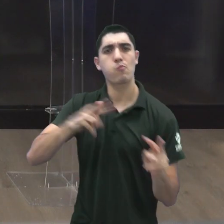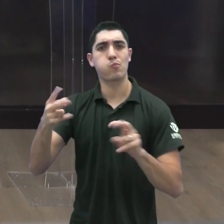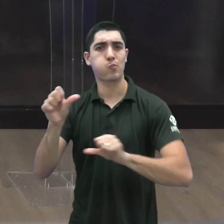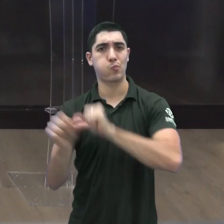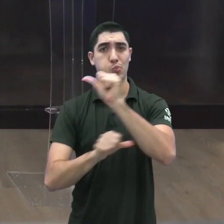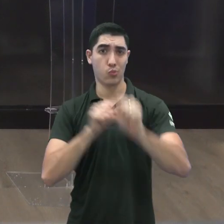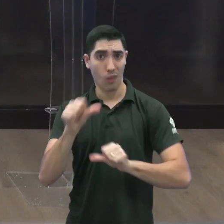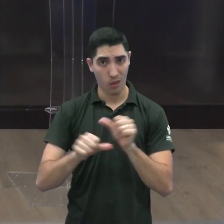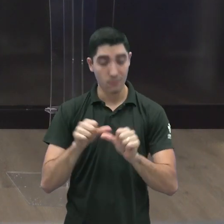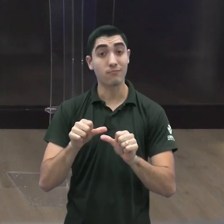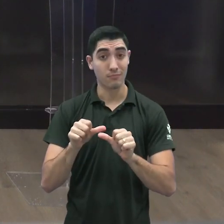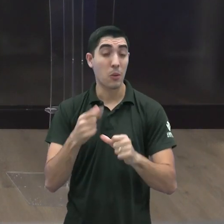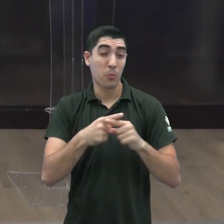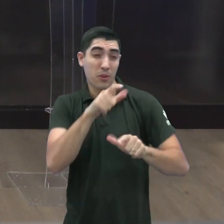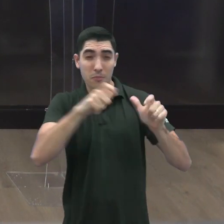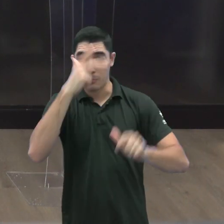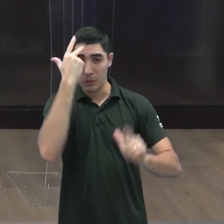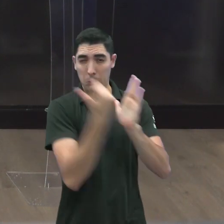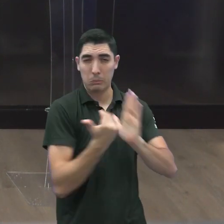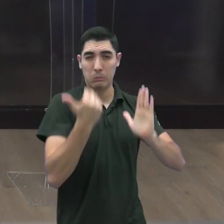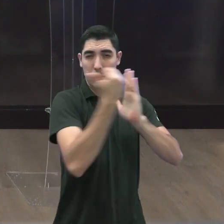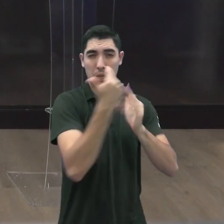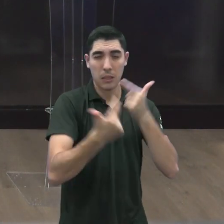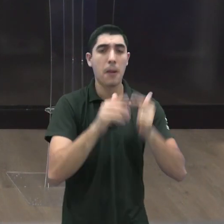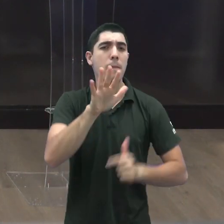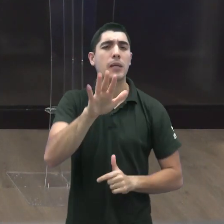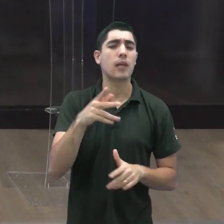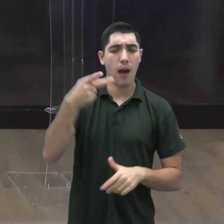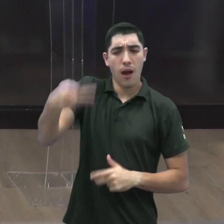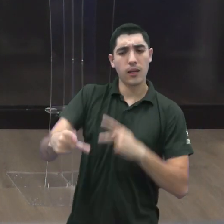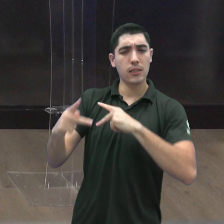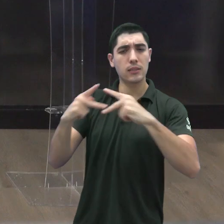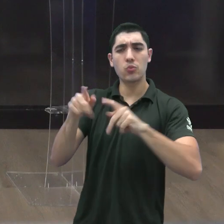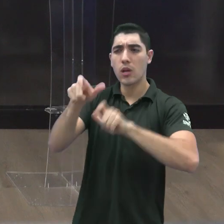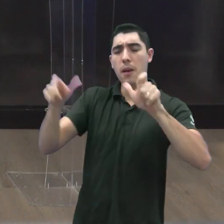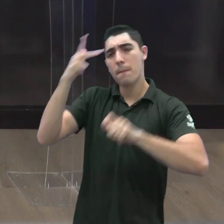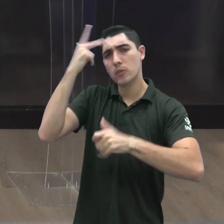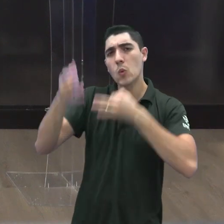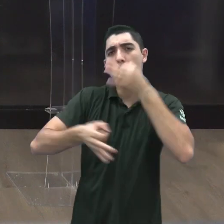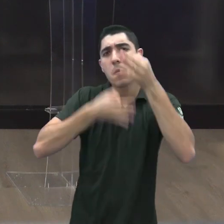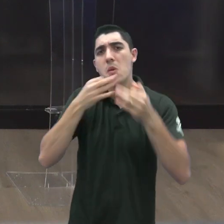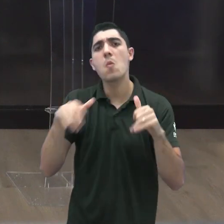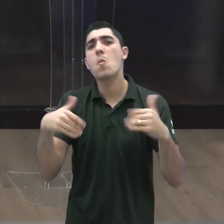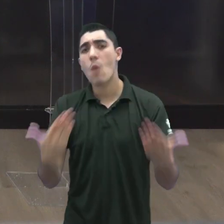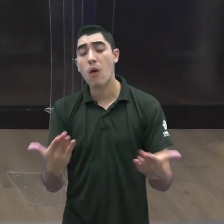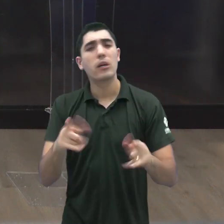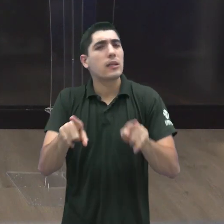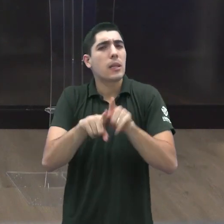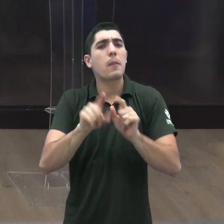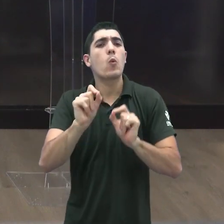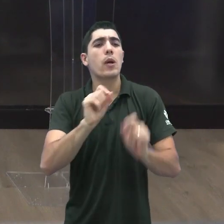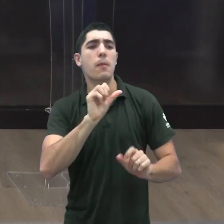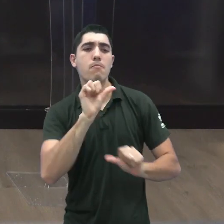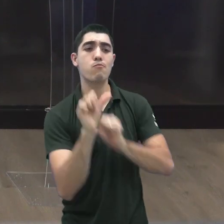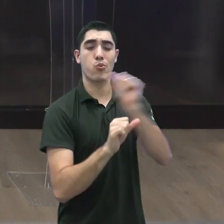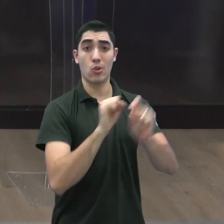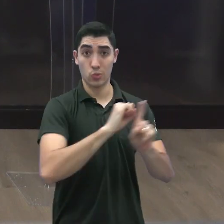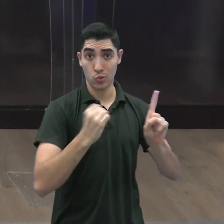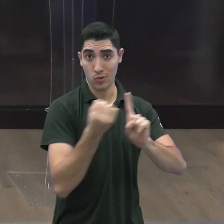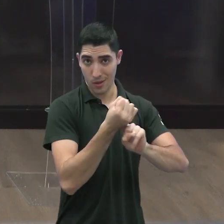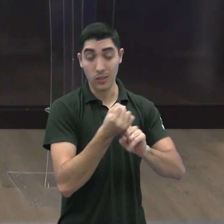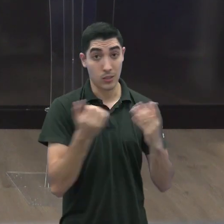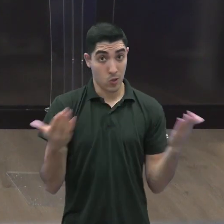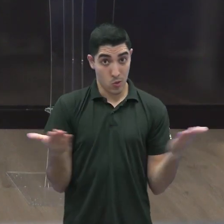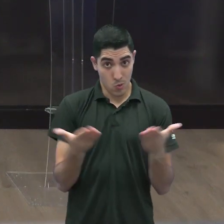que enfrentam uma rotina exaustiva. Mas o que os joseenses pensam, sobre essa mudança e quais os impactos ela teria é o que a gente